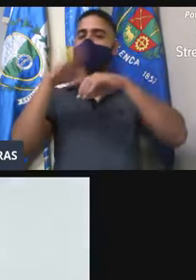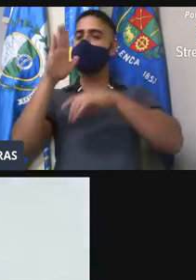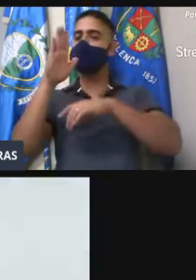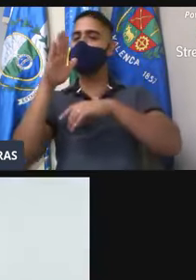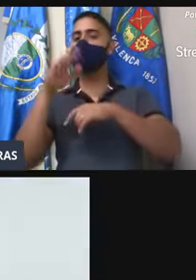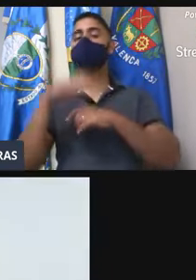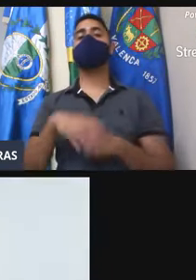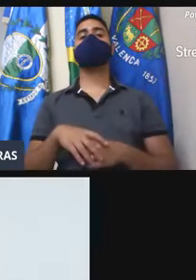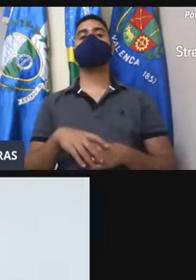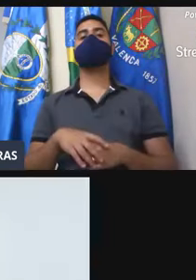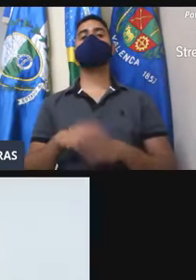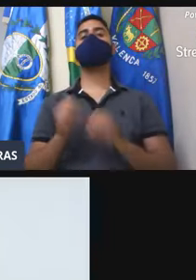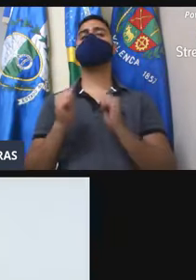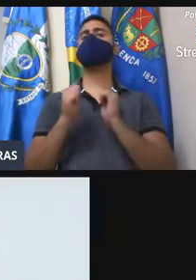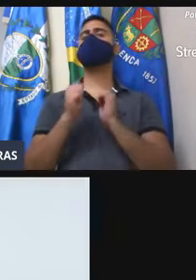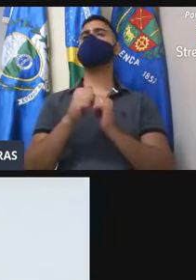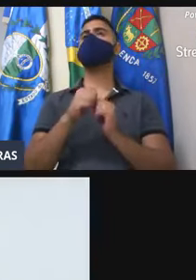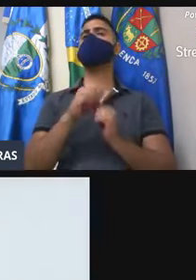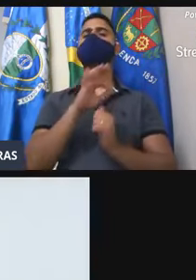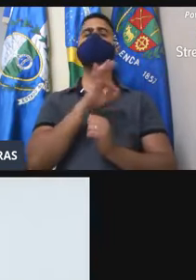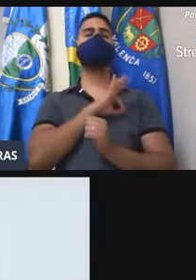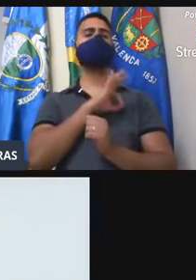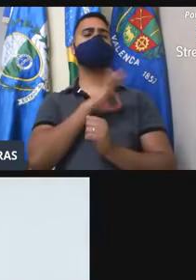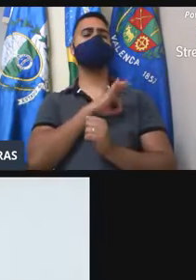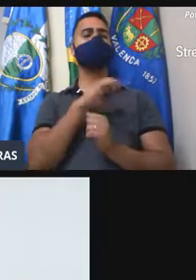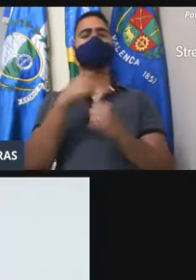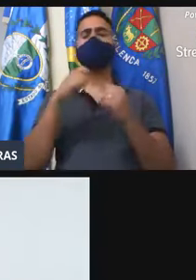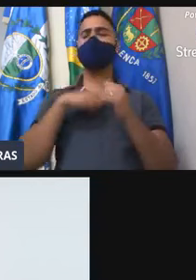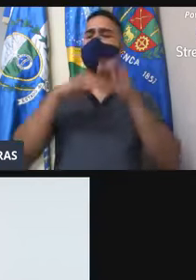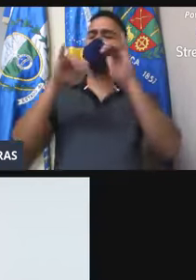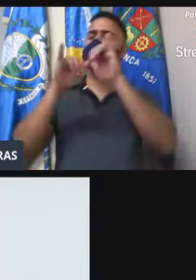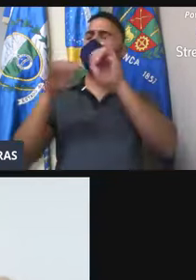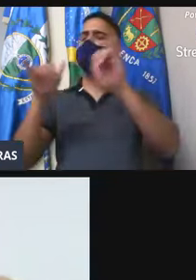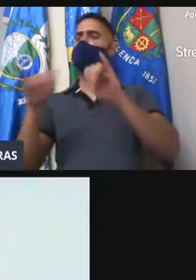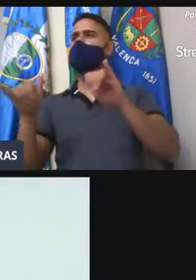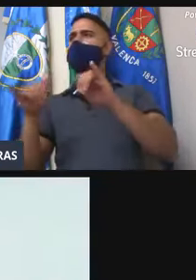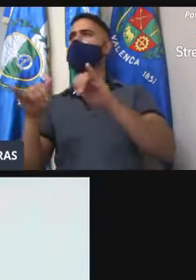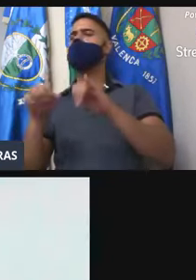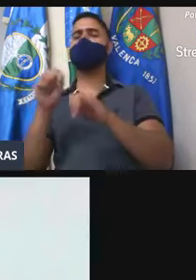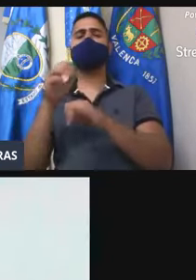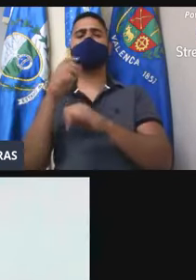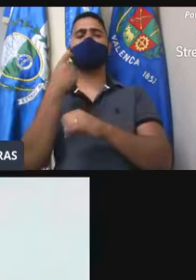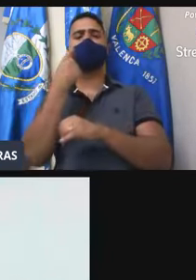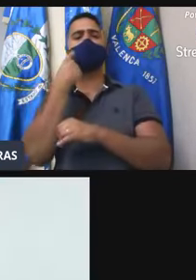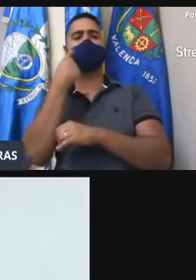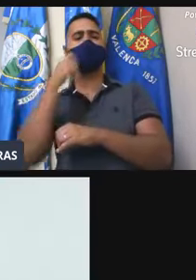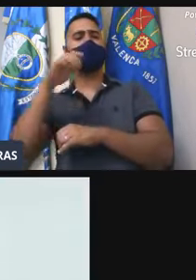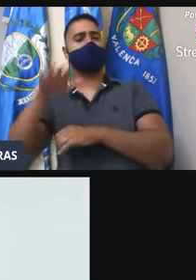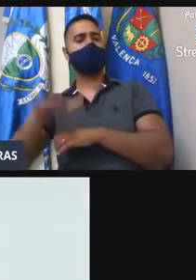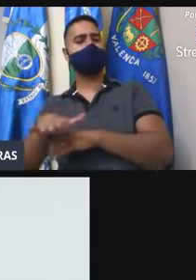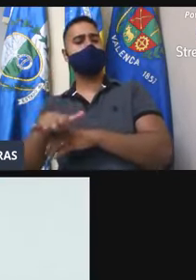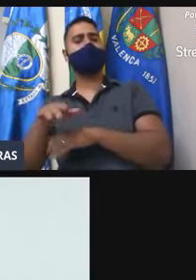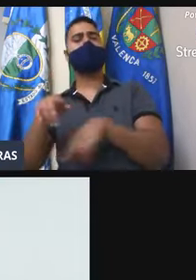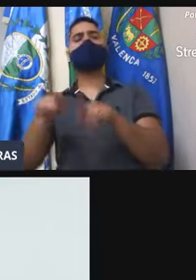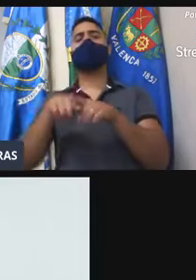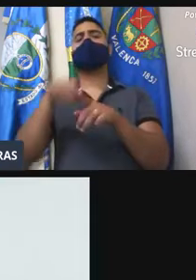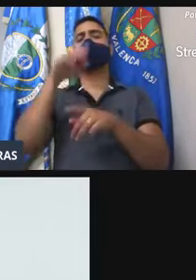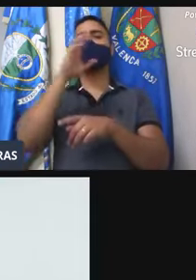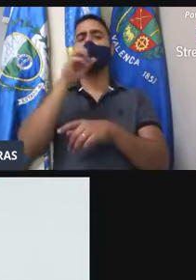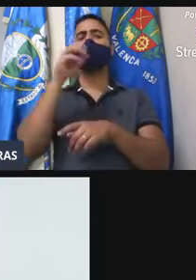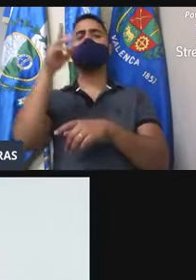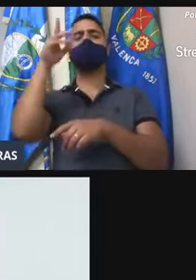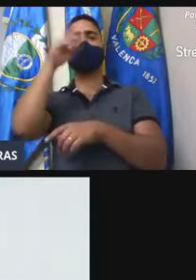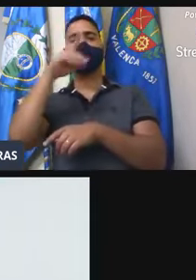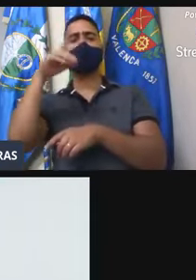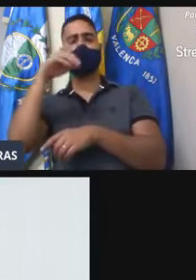gente, junto com a Guarda Municipal, pelo menos, para ter uma orientação ali. No final de semana do pico, é sexta-feira à tarde, né, e sábado o dia inteiro, domingo eu